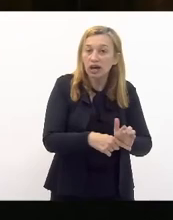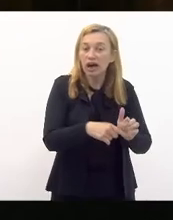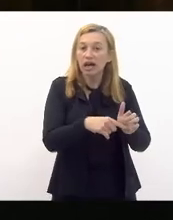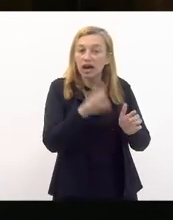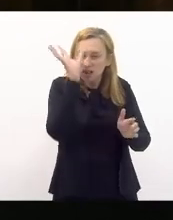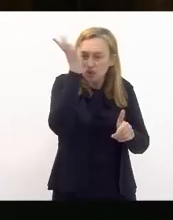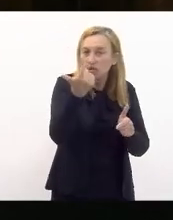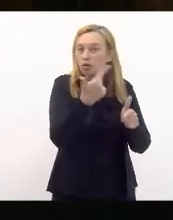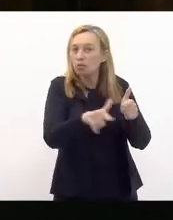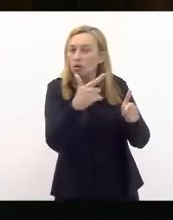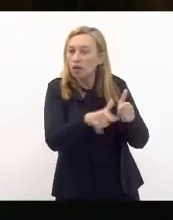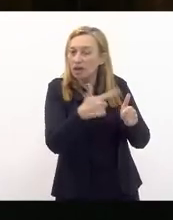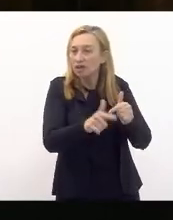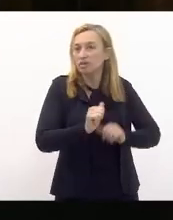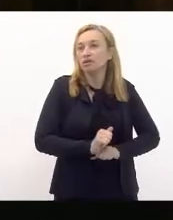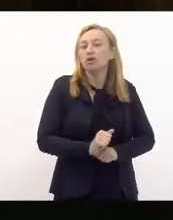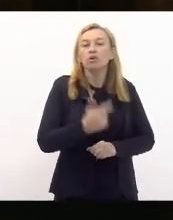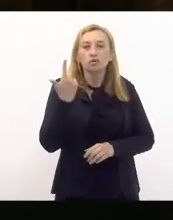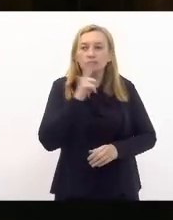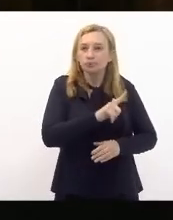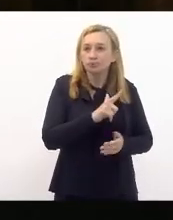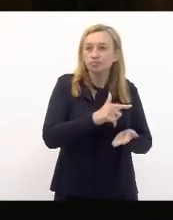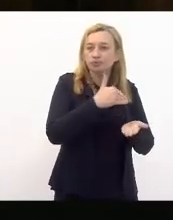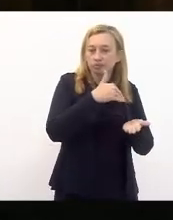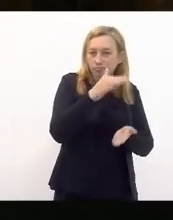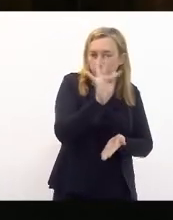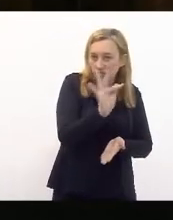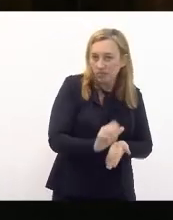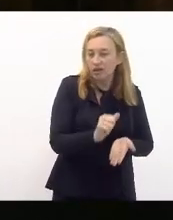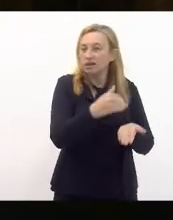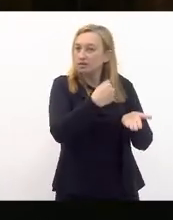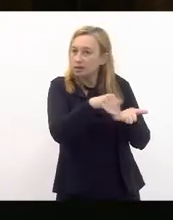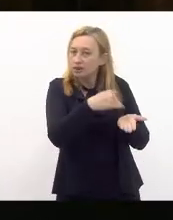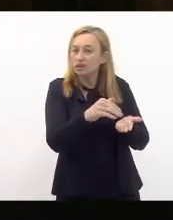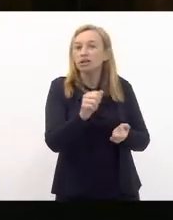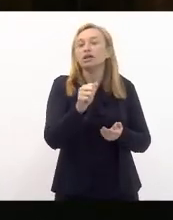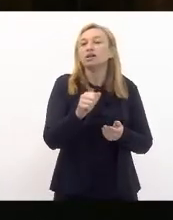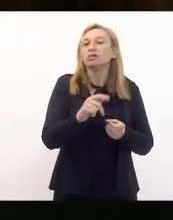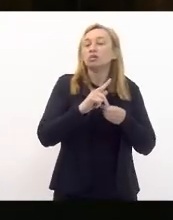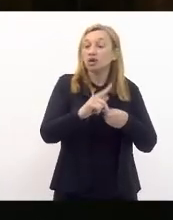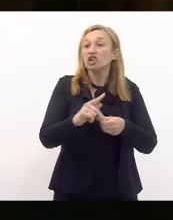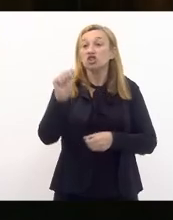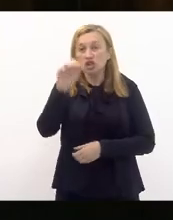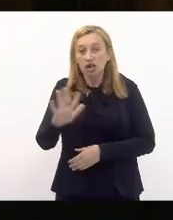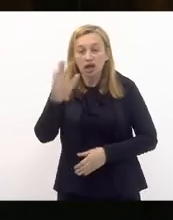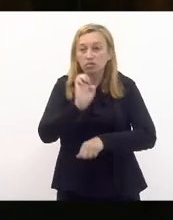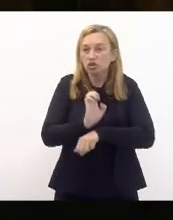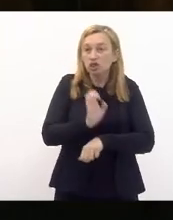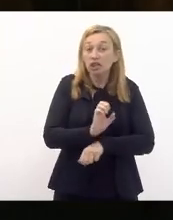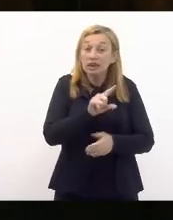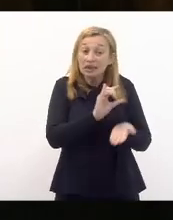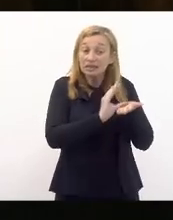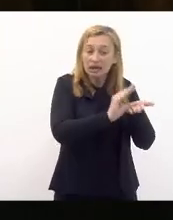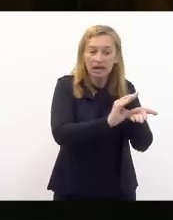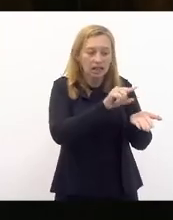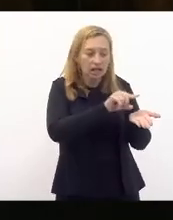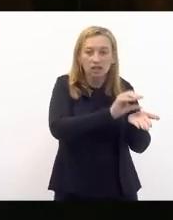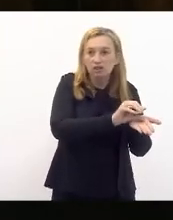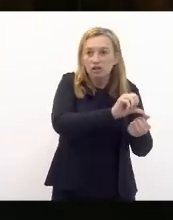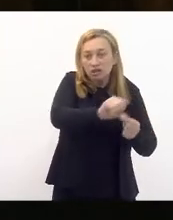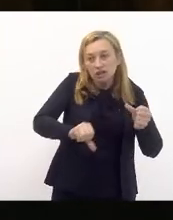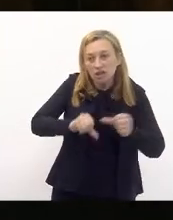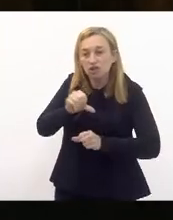conseguimos tratar com a secretaria de fazenda com a Procuradoria Geral do Estado para que esse recurso fosse